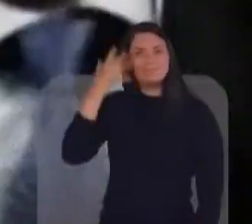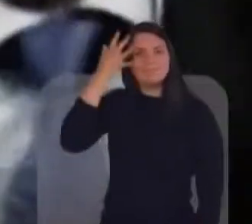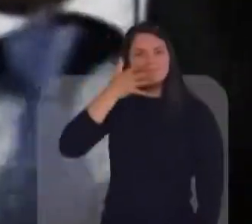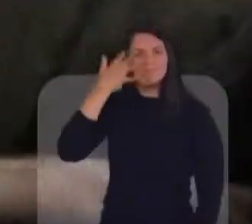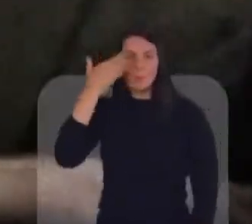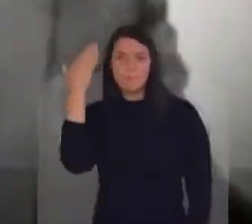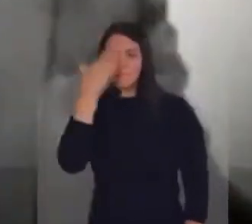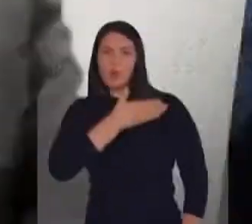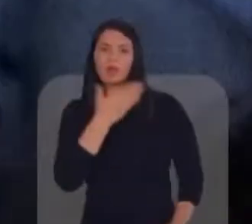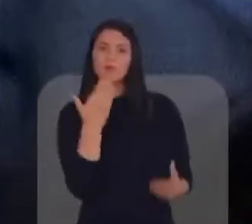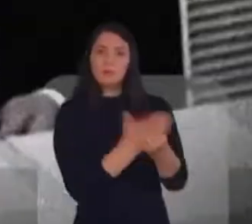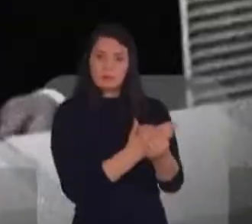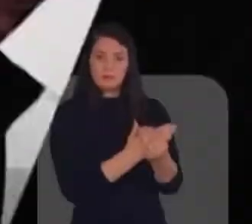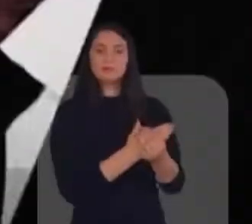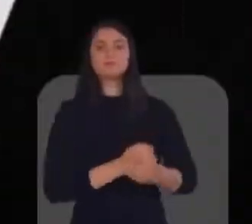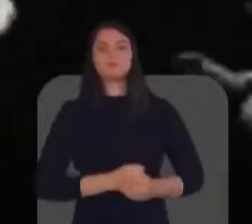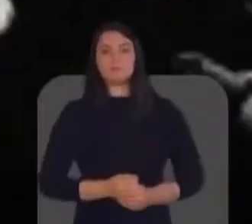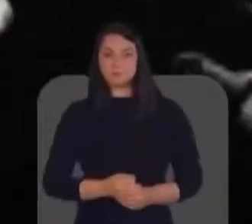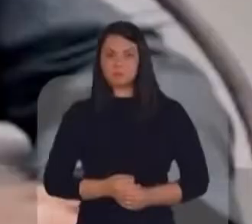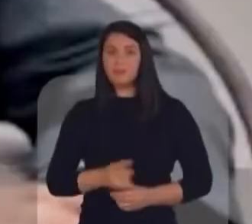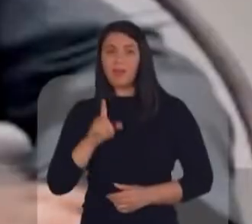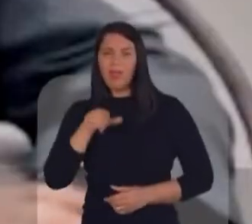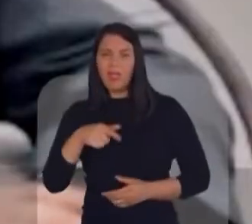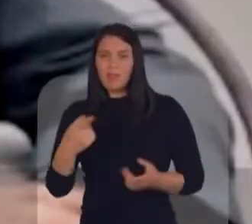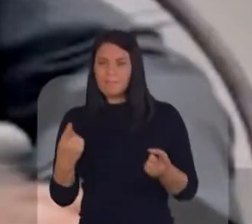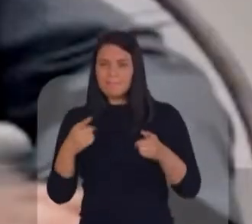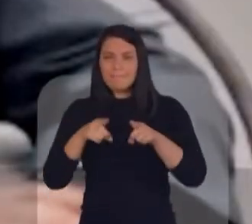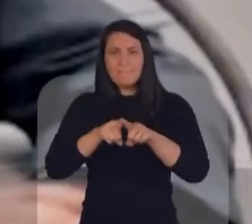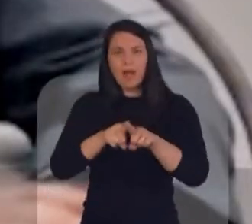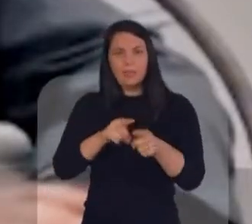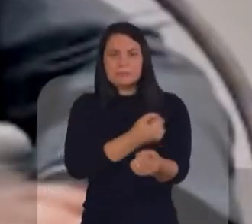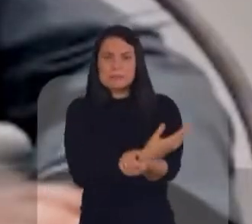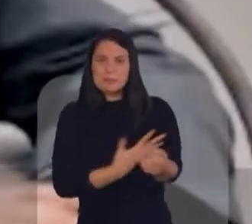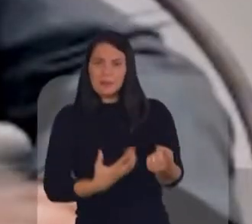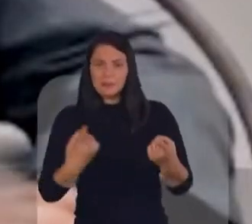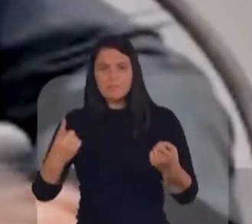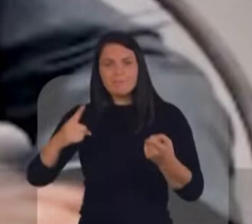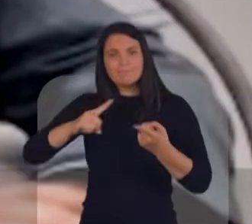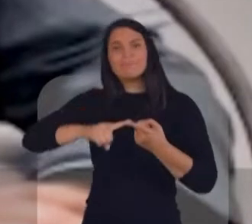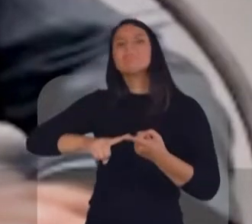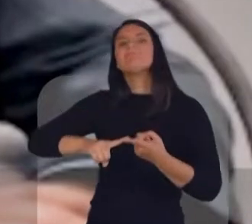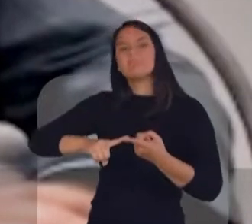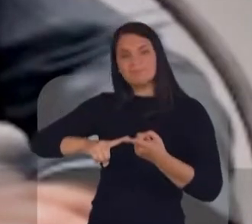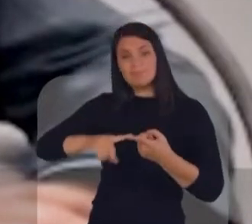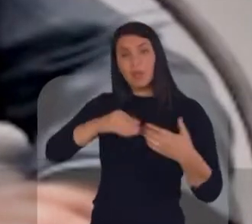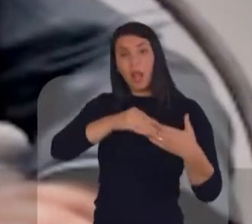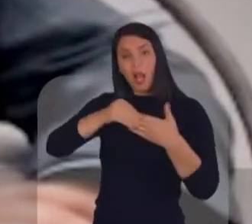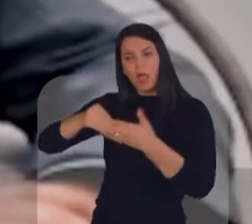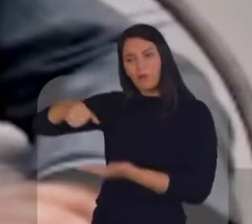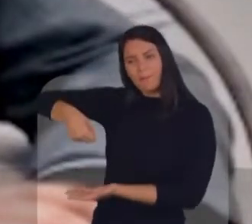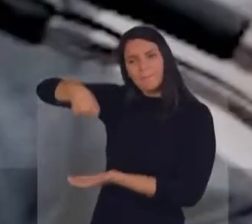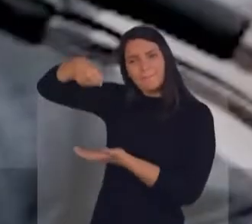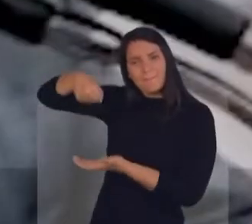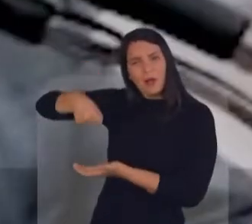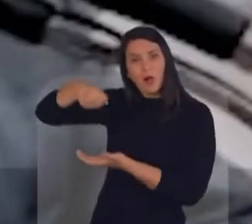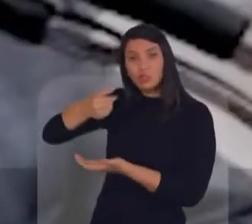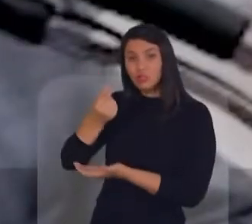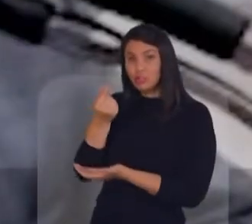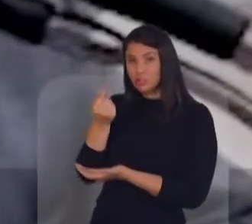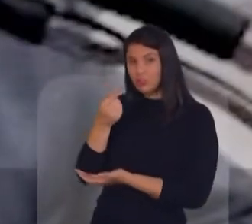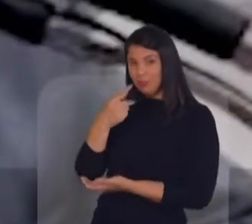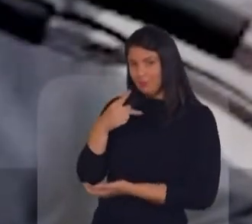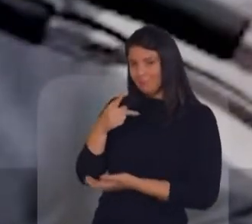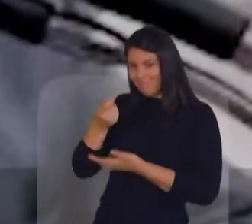Foram mais de 60 delações no processo. O doutor Emílio Odebrecht fez uma espécie de pacto de sangue com o presidente Lula e levou